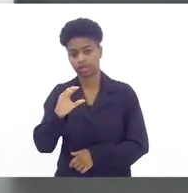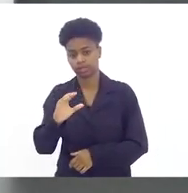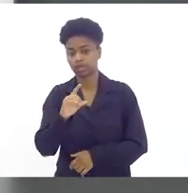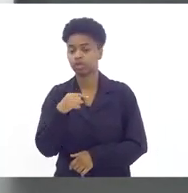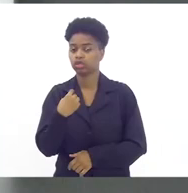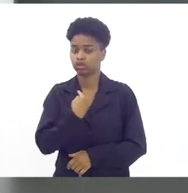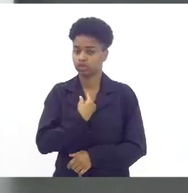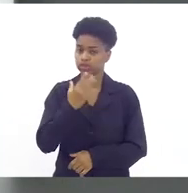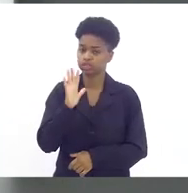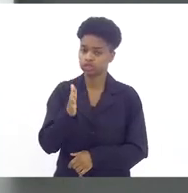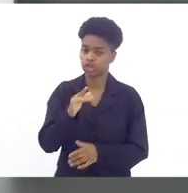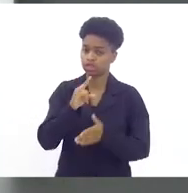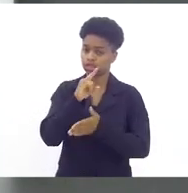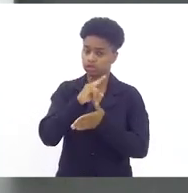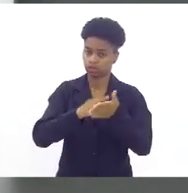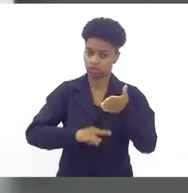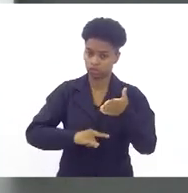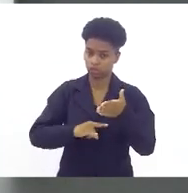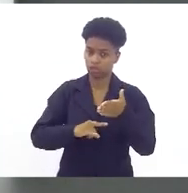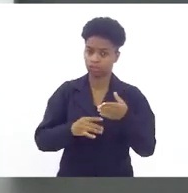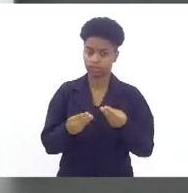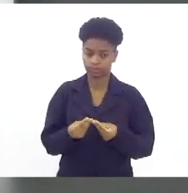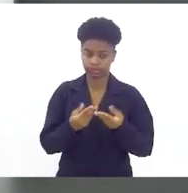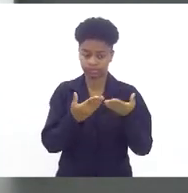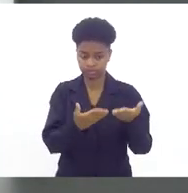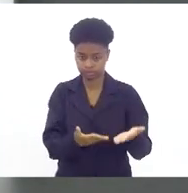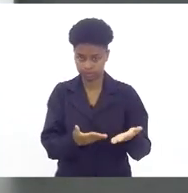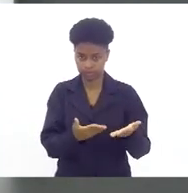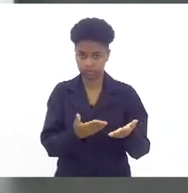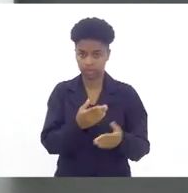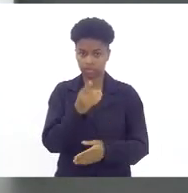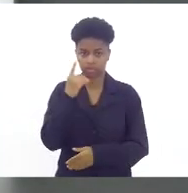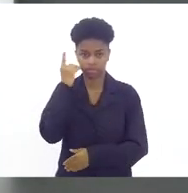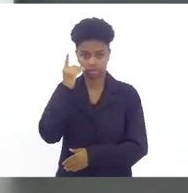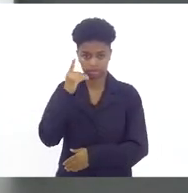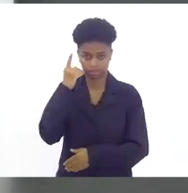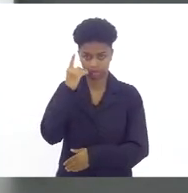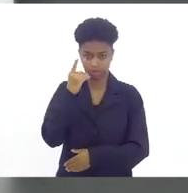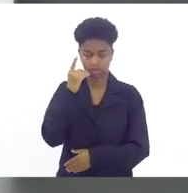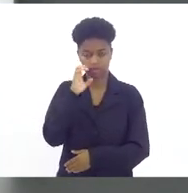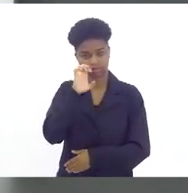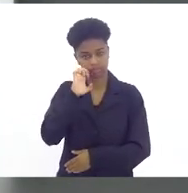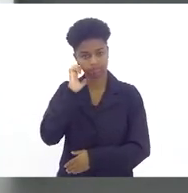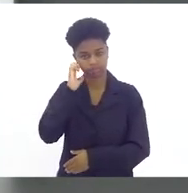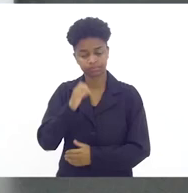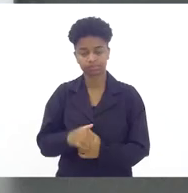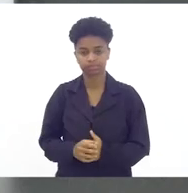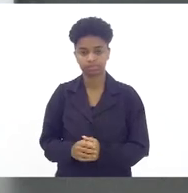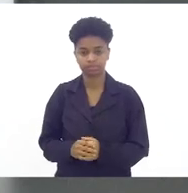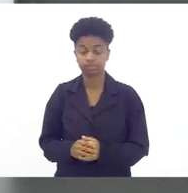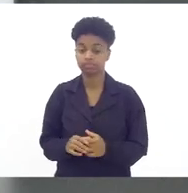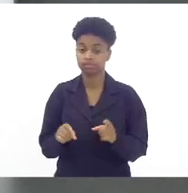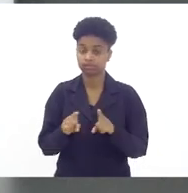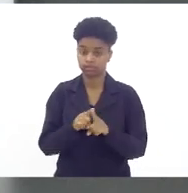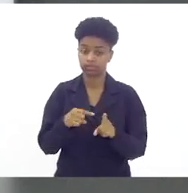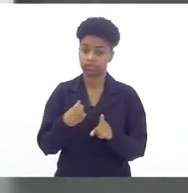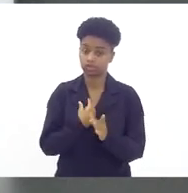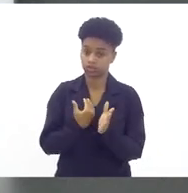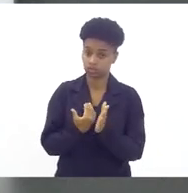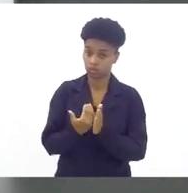né os documentos aqui para Deputado para o mandato da deputada e a gente e nós vamos começar